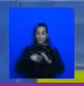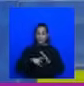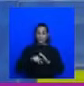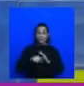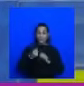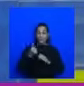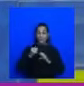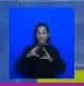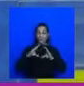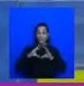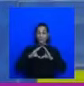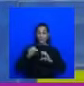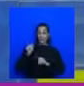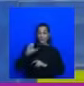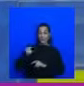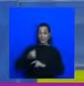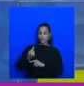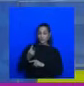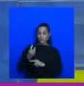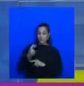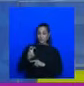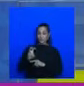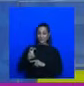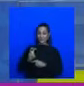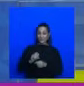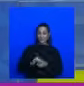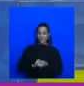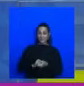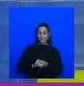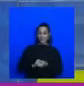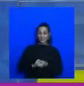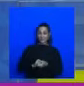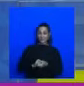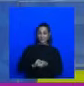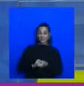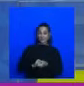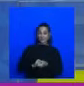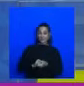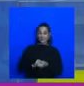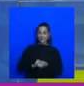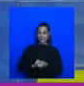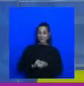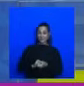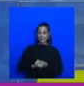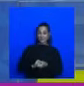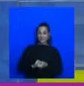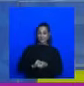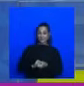sorteado, azul número 15. Bola azul número 15.